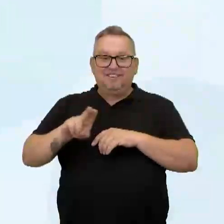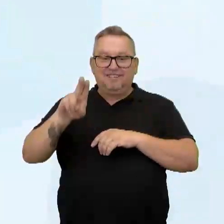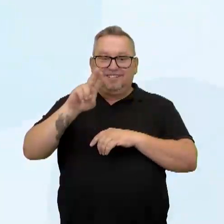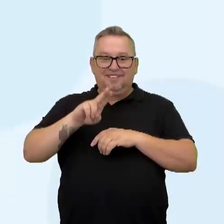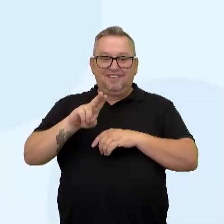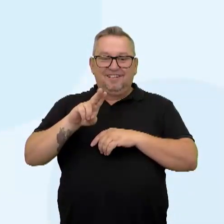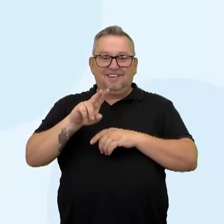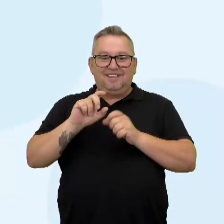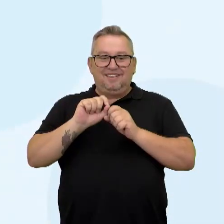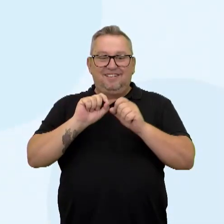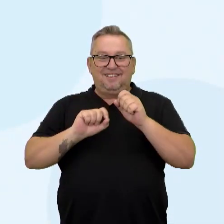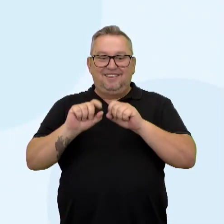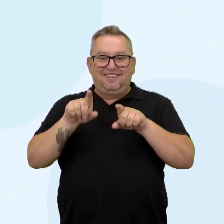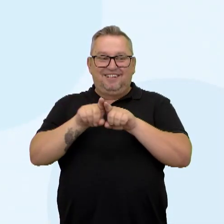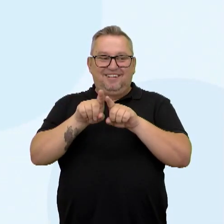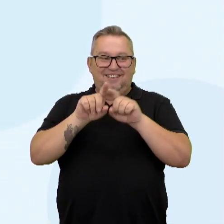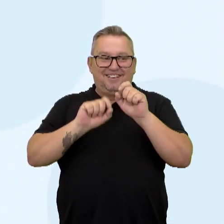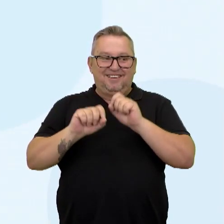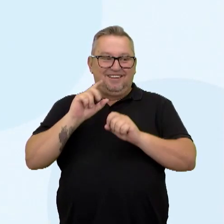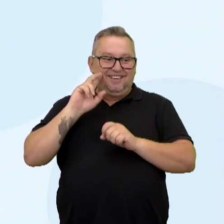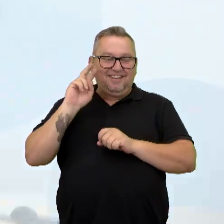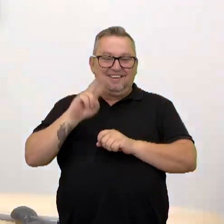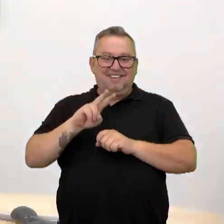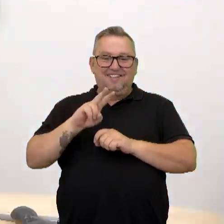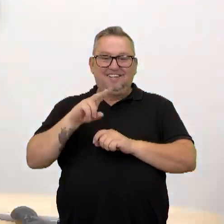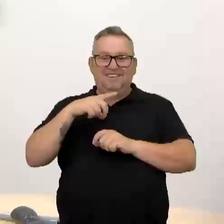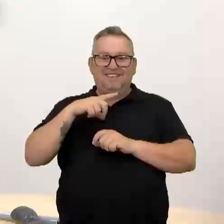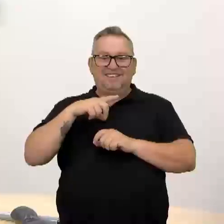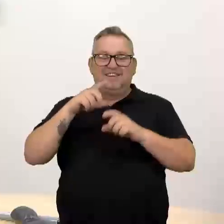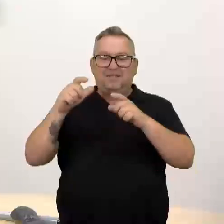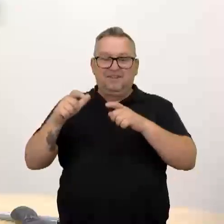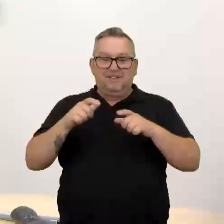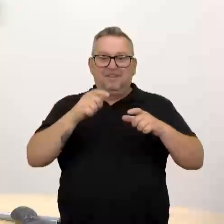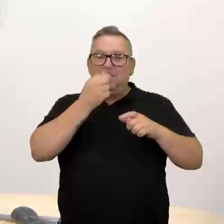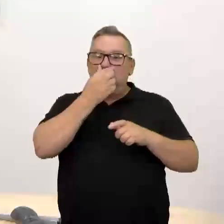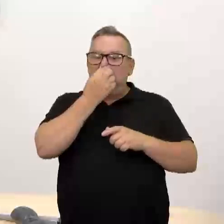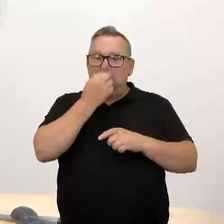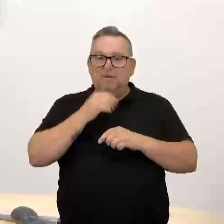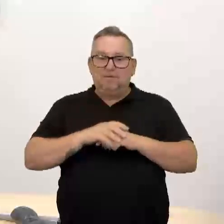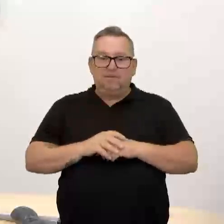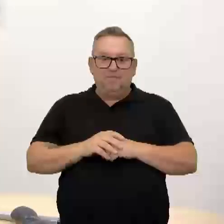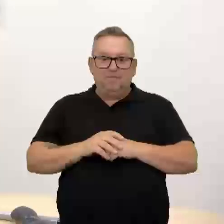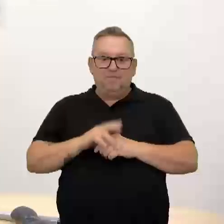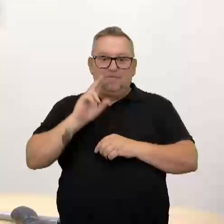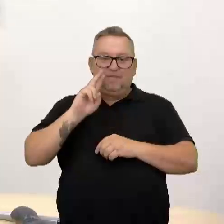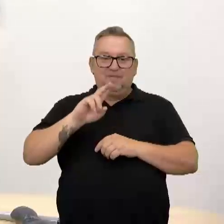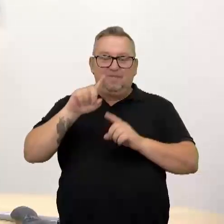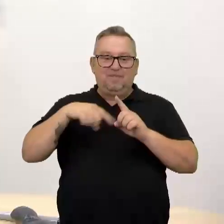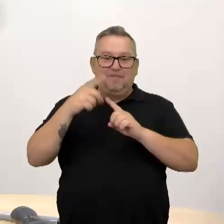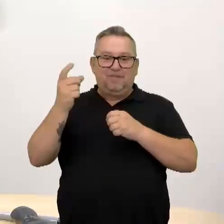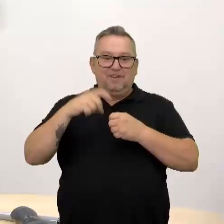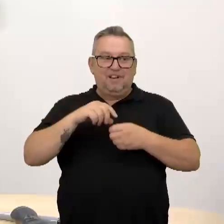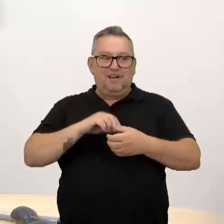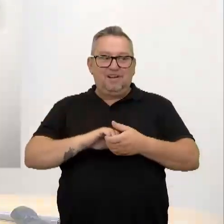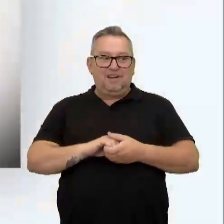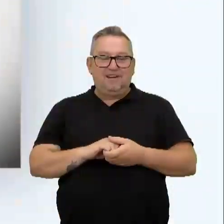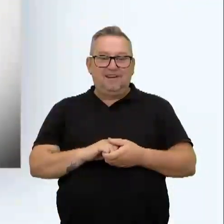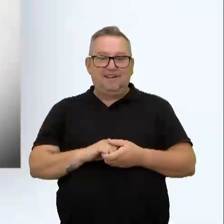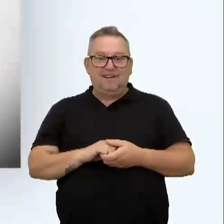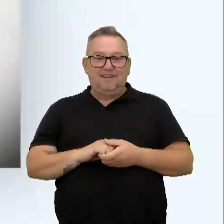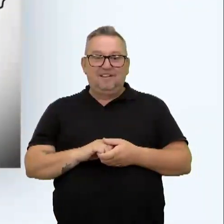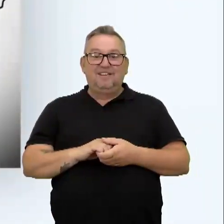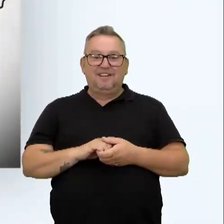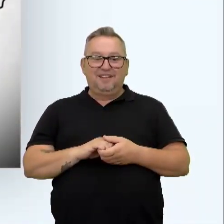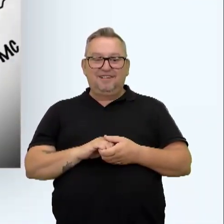terras brasileiras e a importância da contabilidade ambiental. Mais um vídeo aí do IBGE Explica e daqui a pouco nós retornamos.